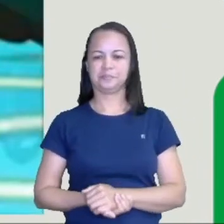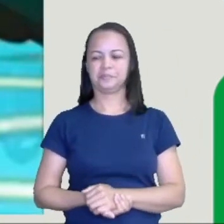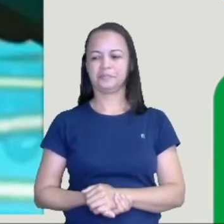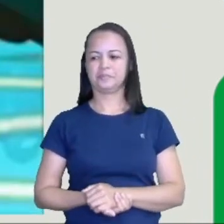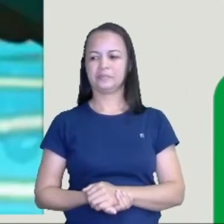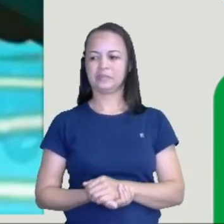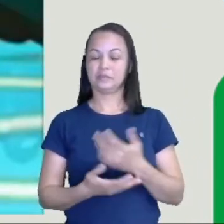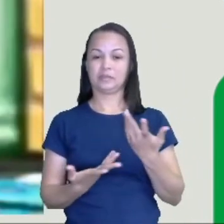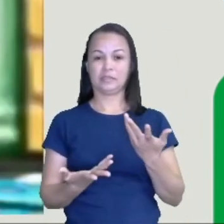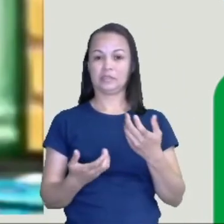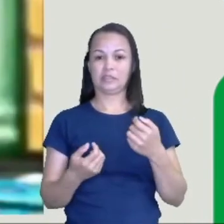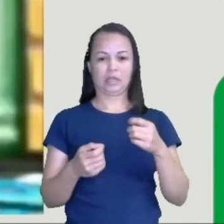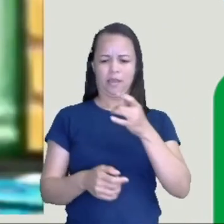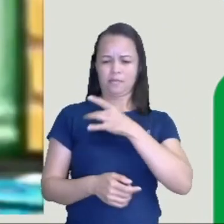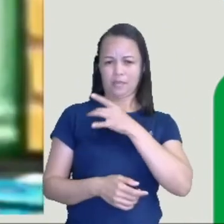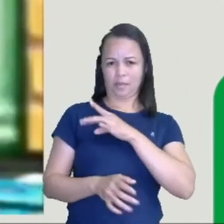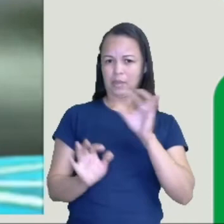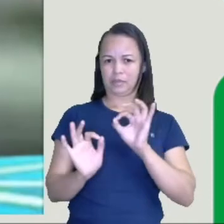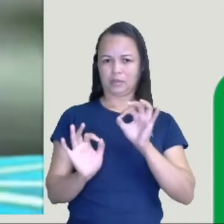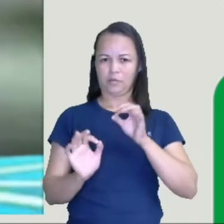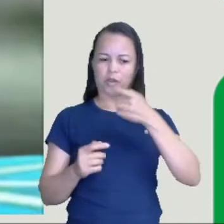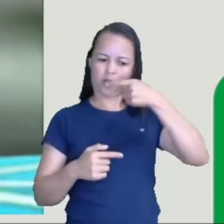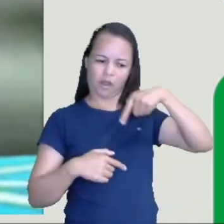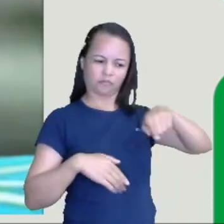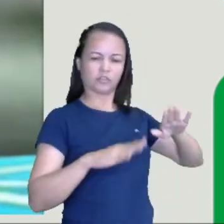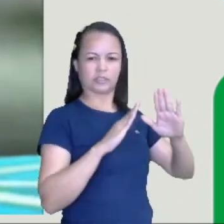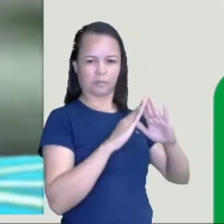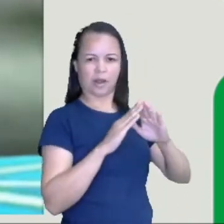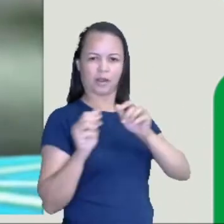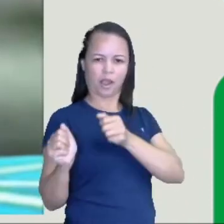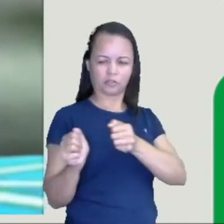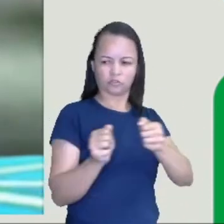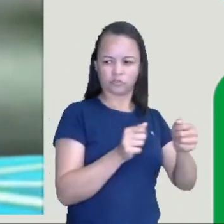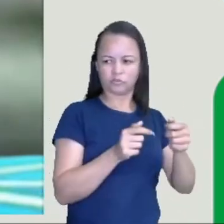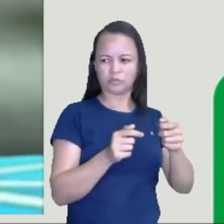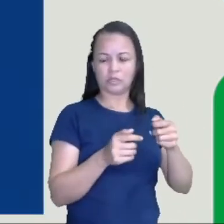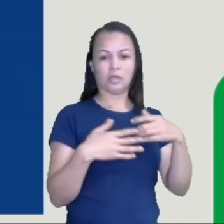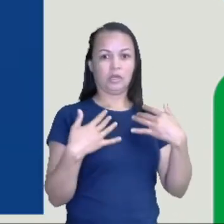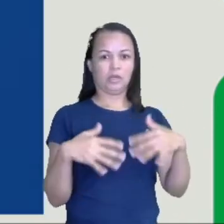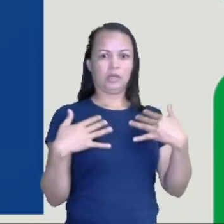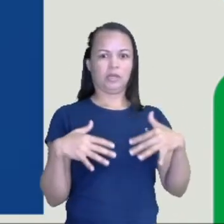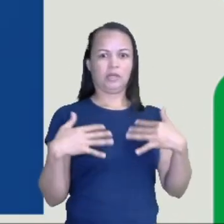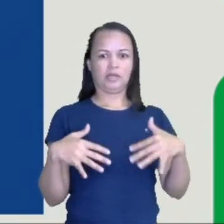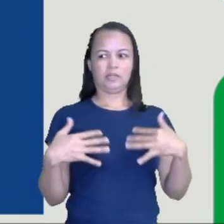Não carece mais de ter medo. Eu levo você pra casa, viu? Chico...